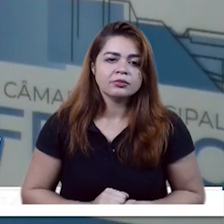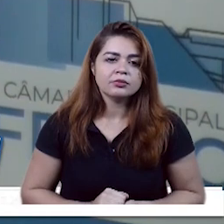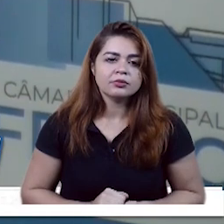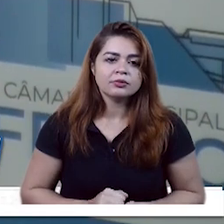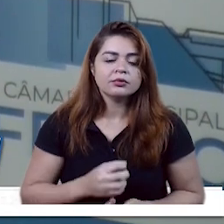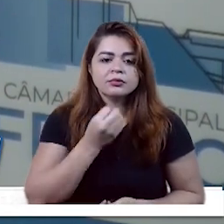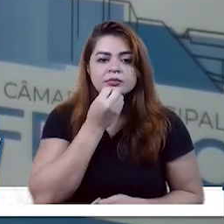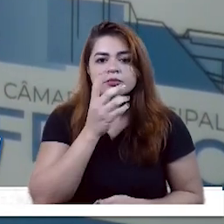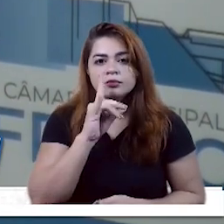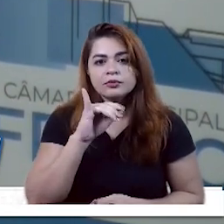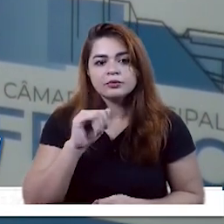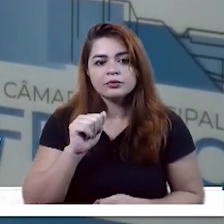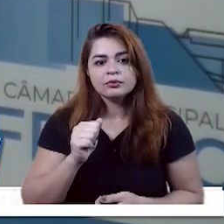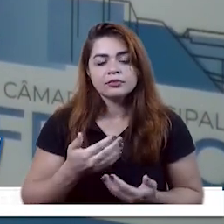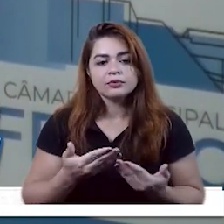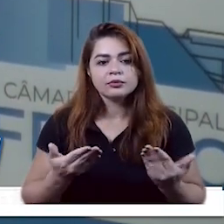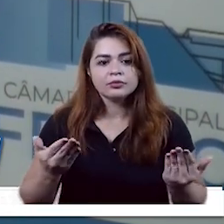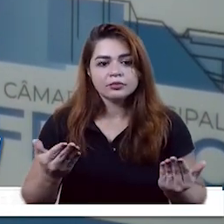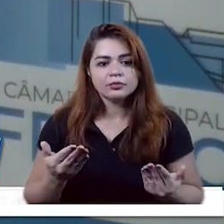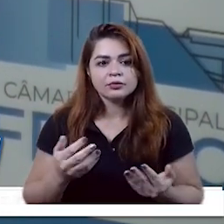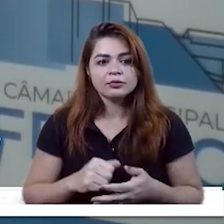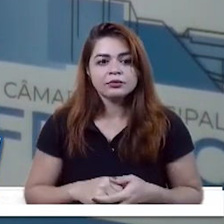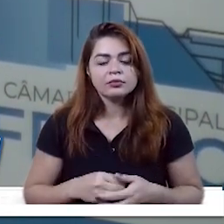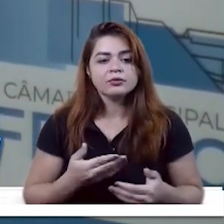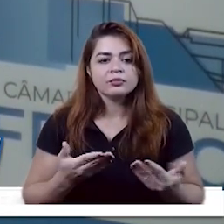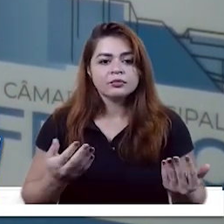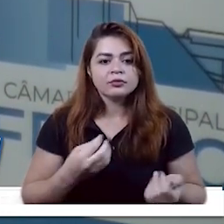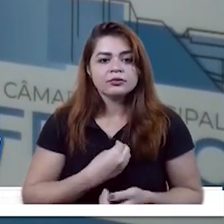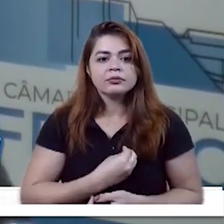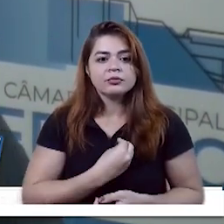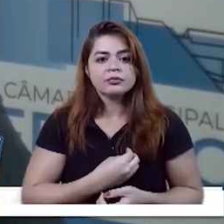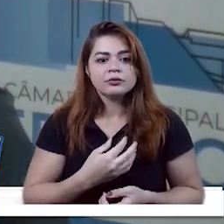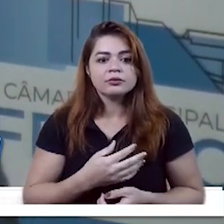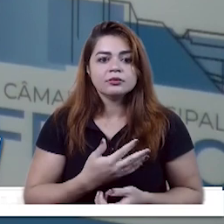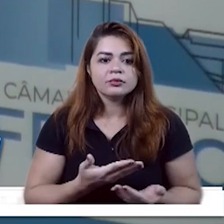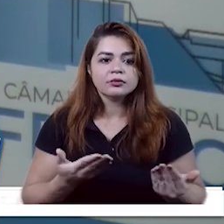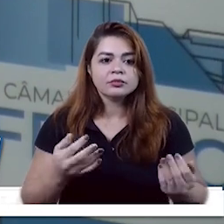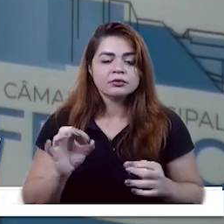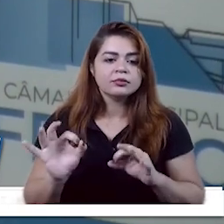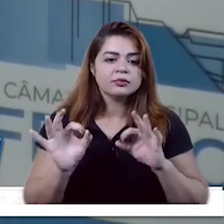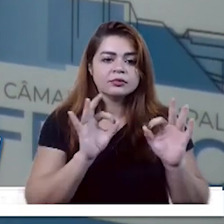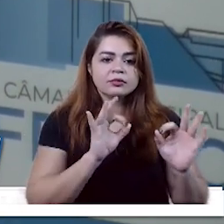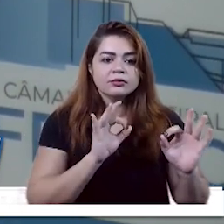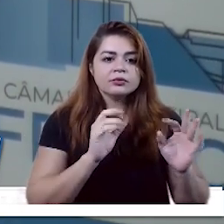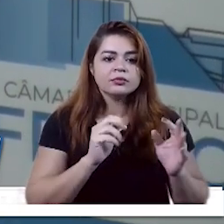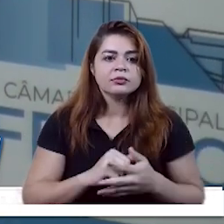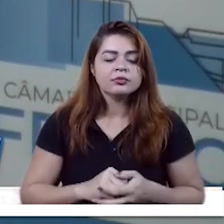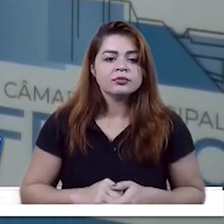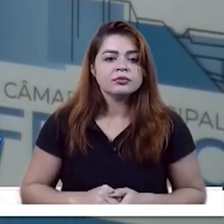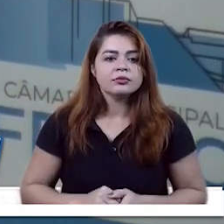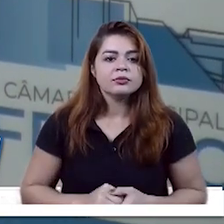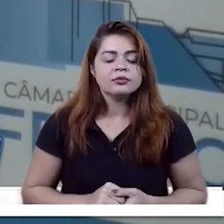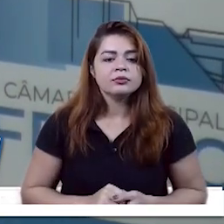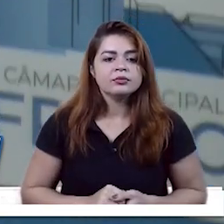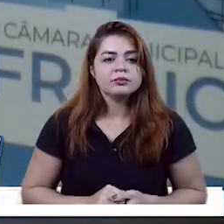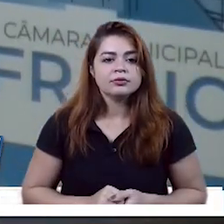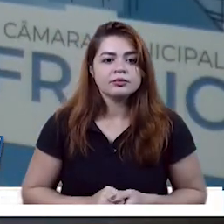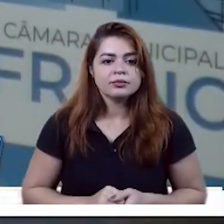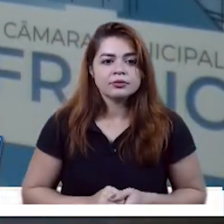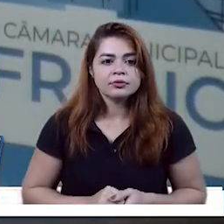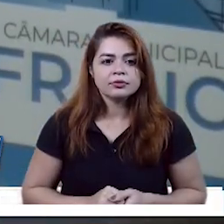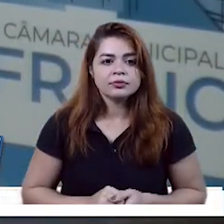Bom dia a todos presentes, todos que nos assistem. Bom, eu